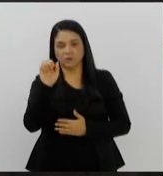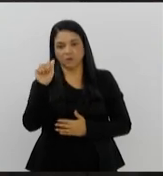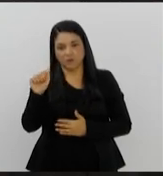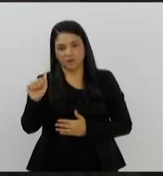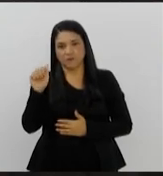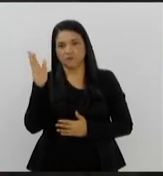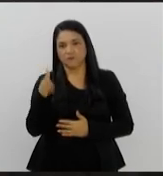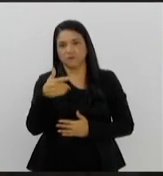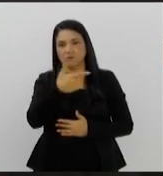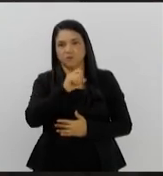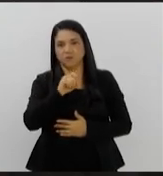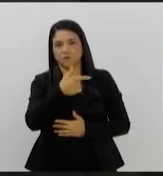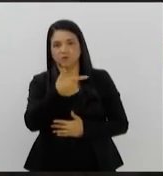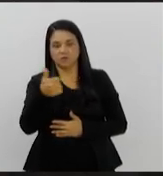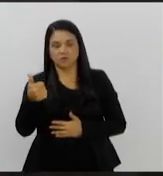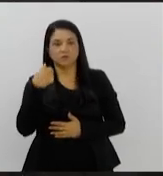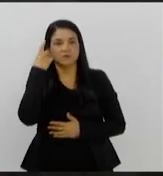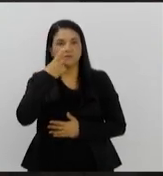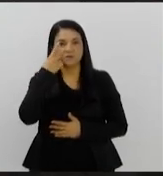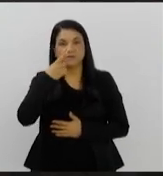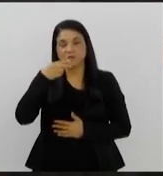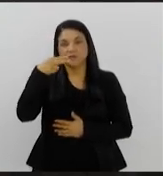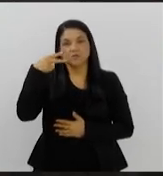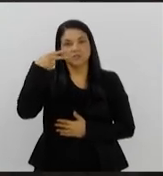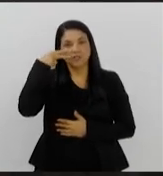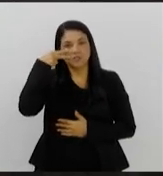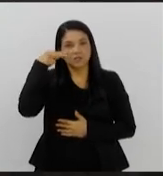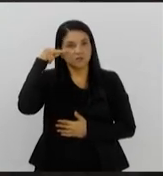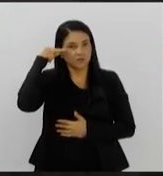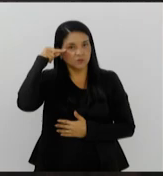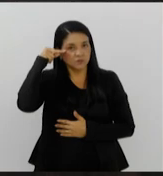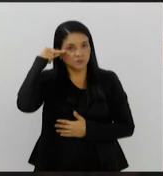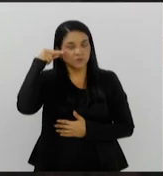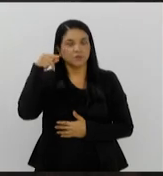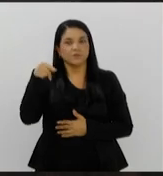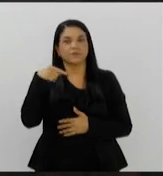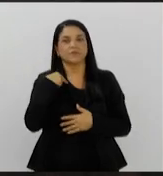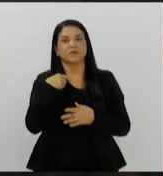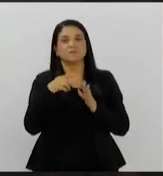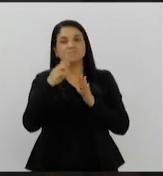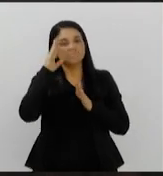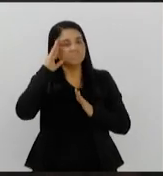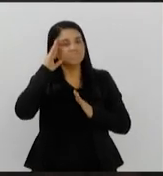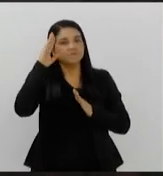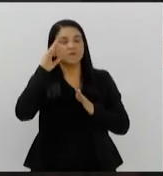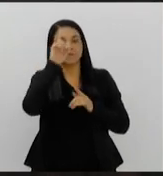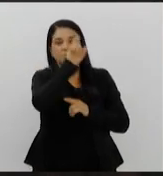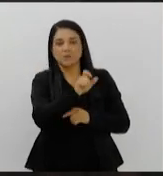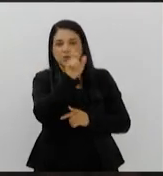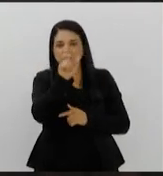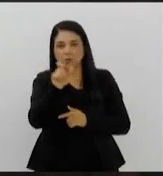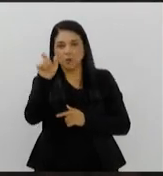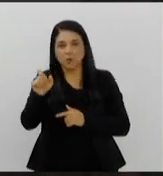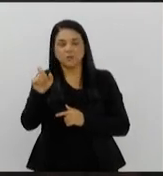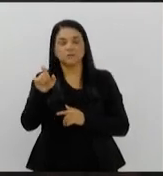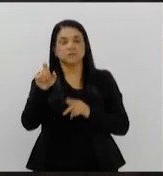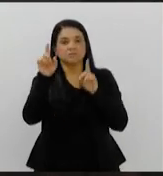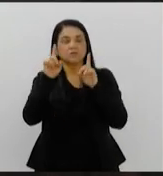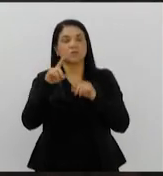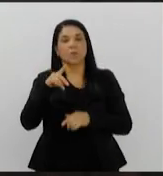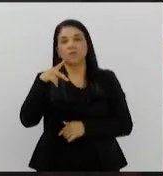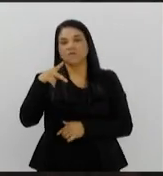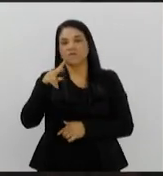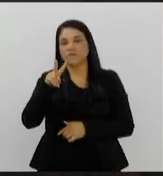3.598-A de 2021, de autoria da deputada Tia Ju, que dispõe sobre a prioridade às pessoas com vitiligo ou